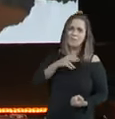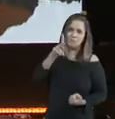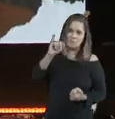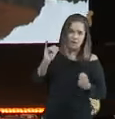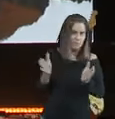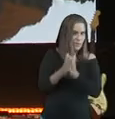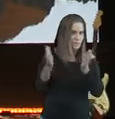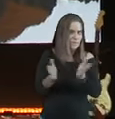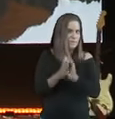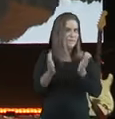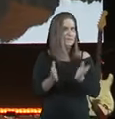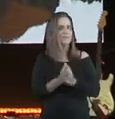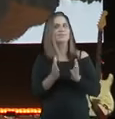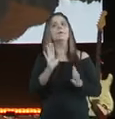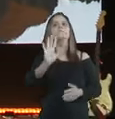assim.